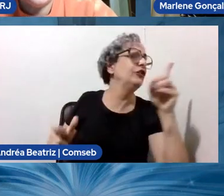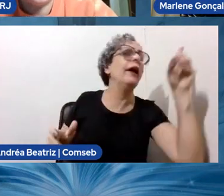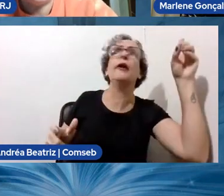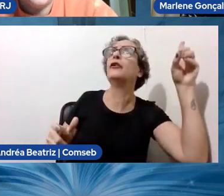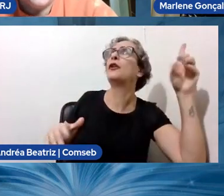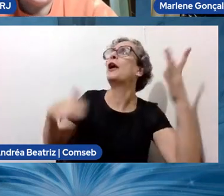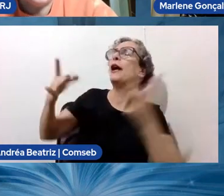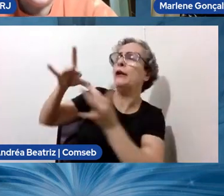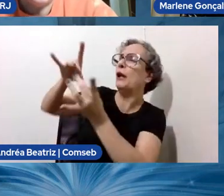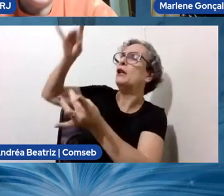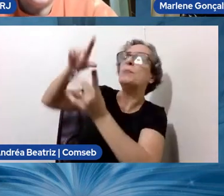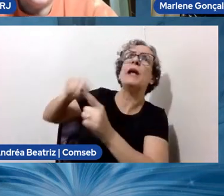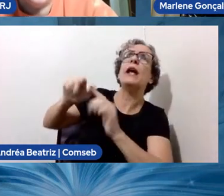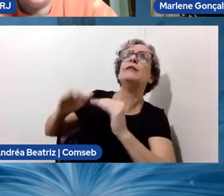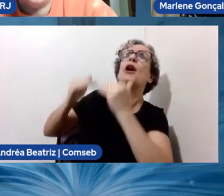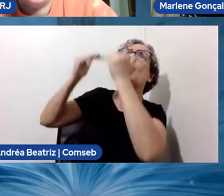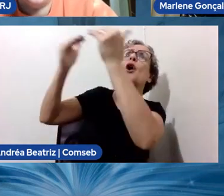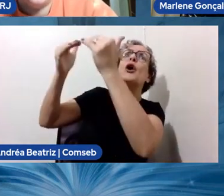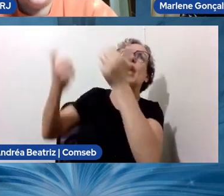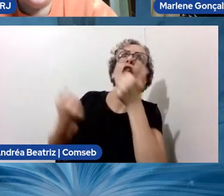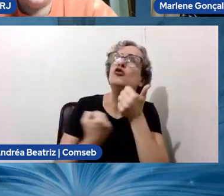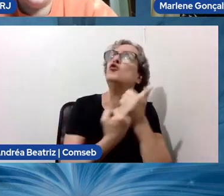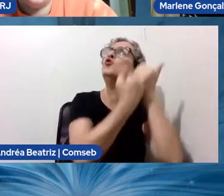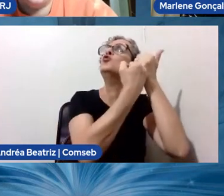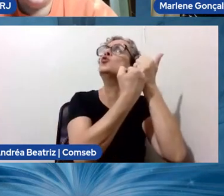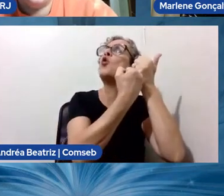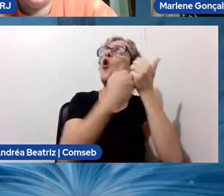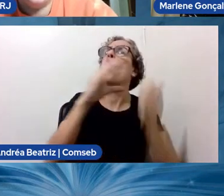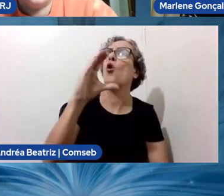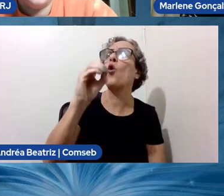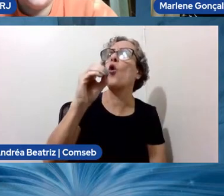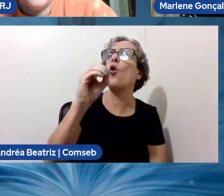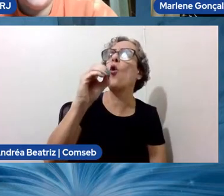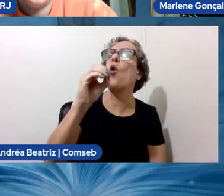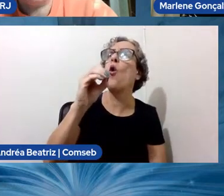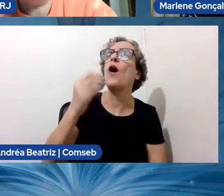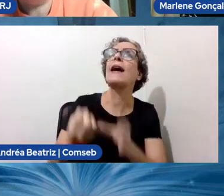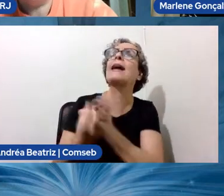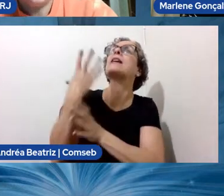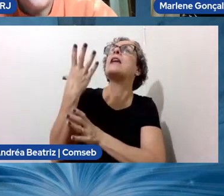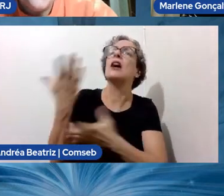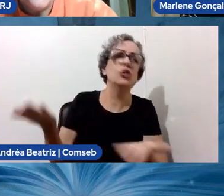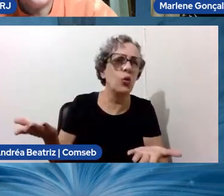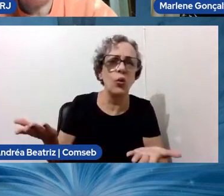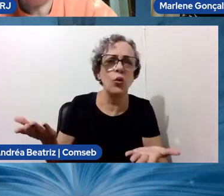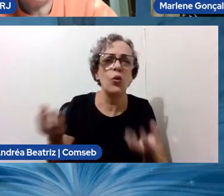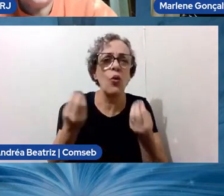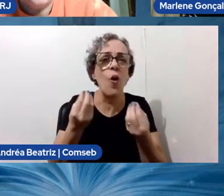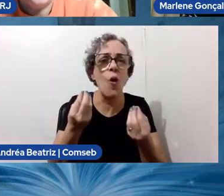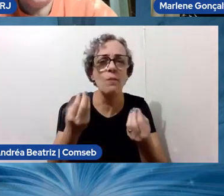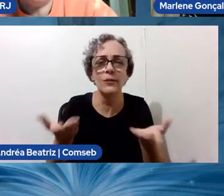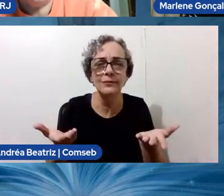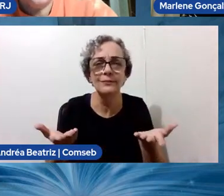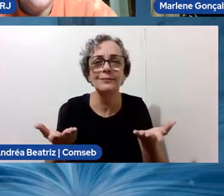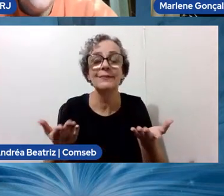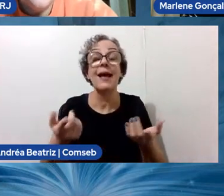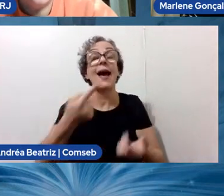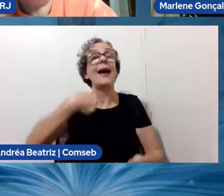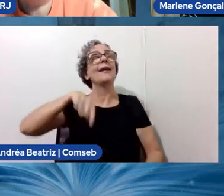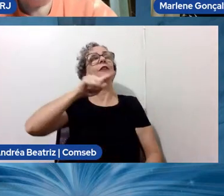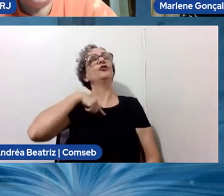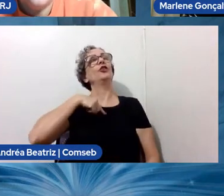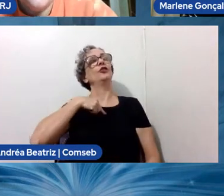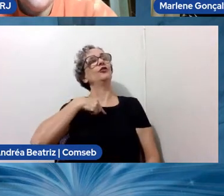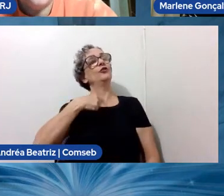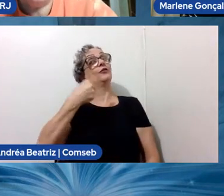esses tais espíritos co-criadores em plano maior? Aí nós vamos nos remeter à questão da ideia da eternidade, para a